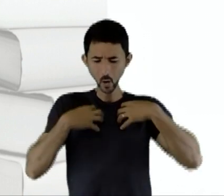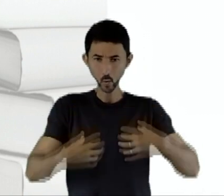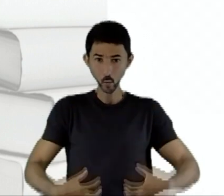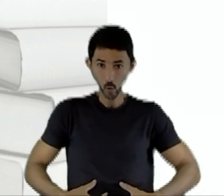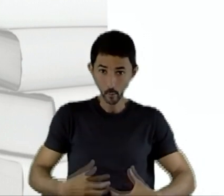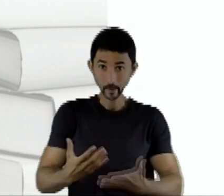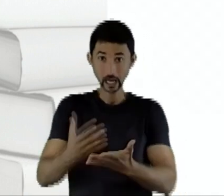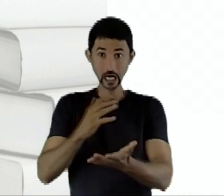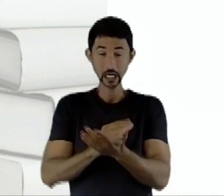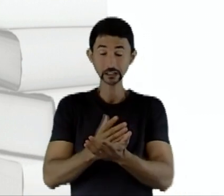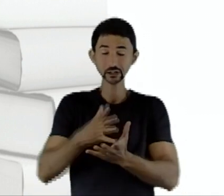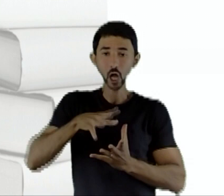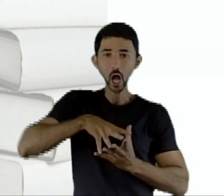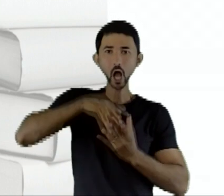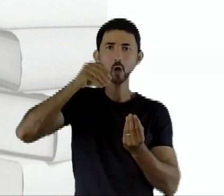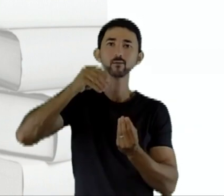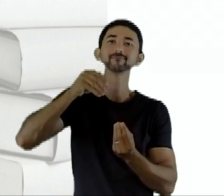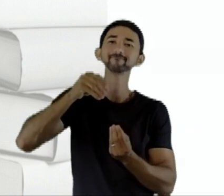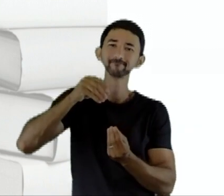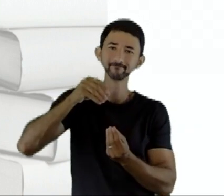tentar curar a alma.